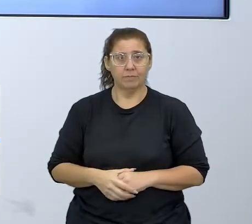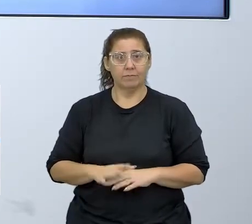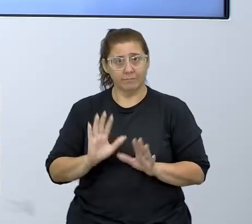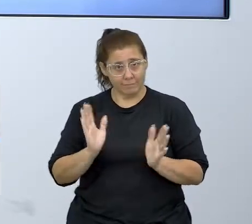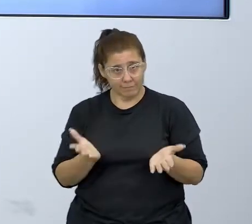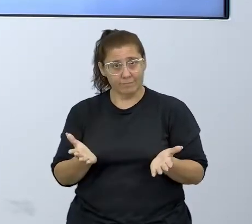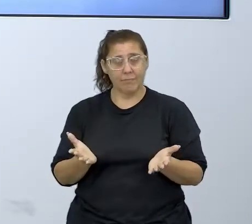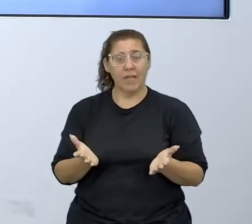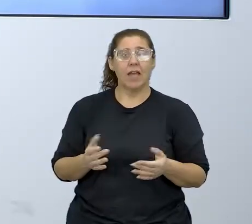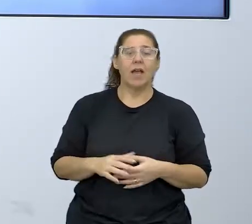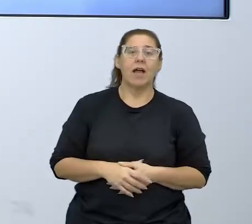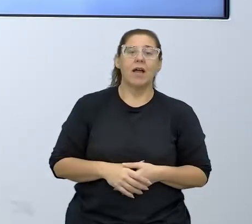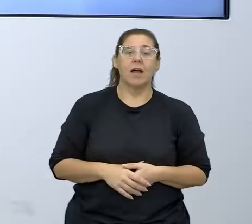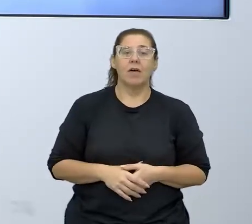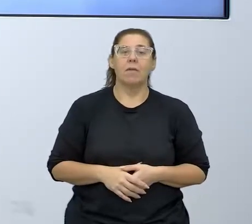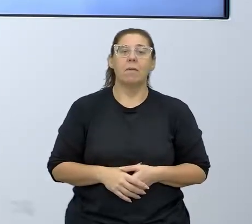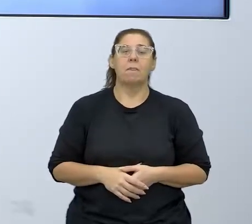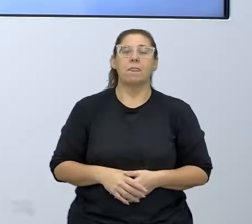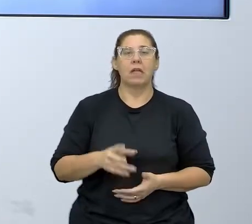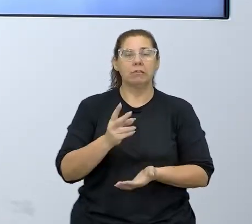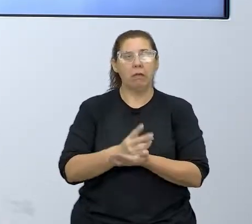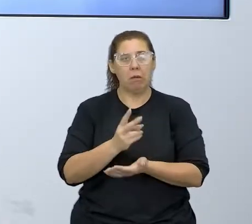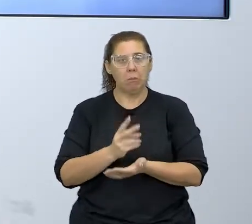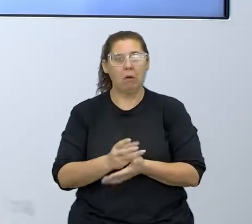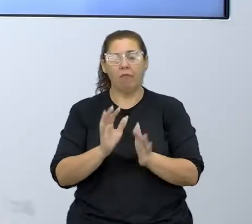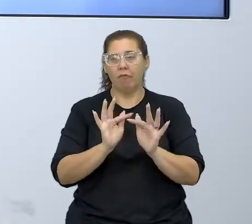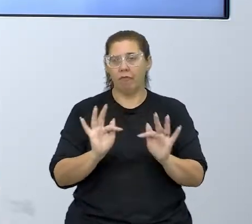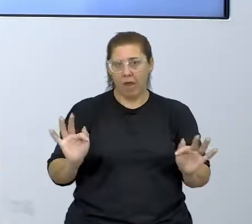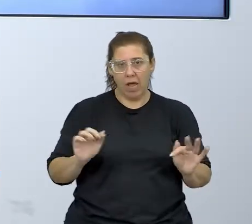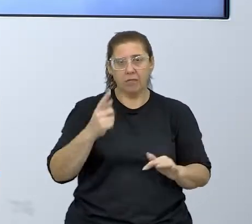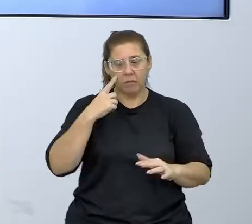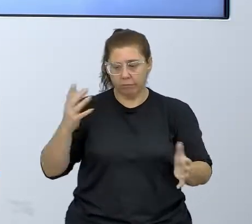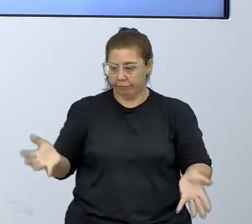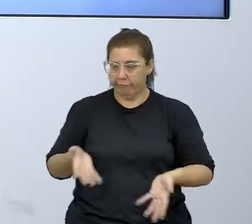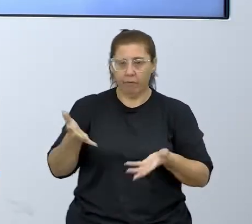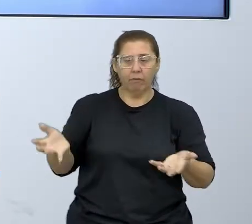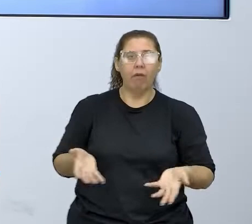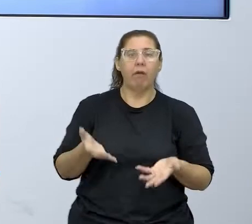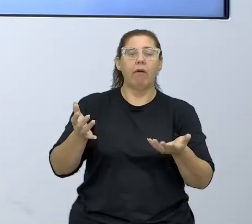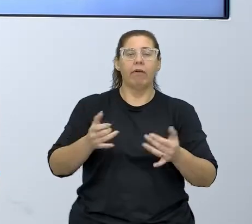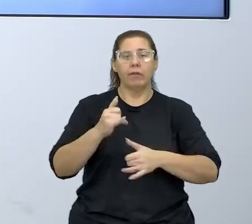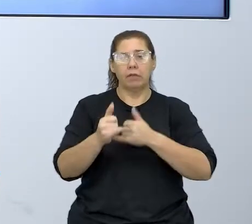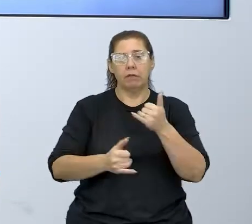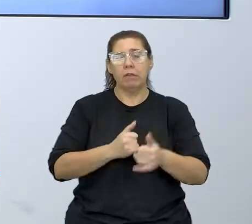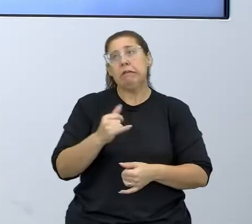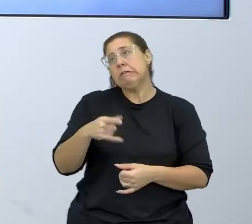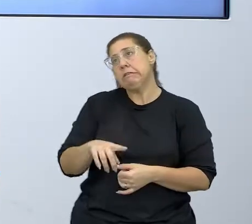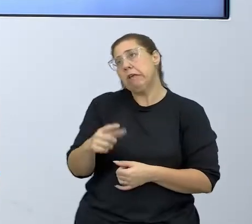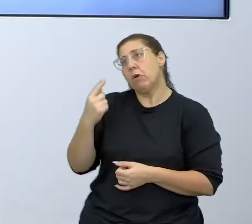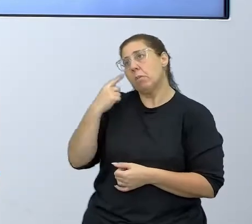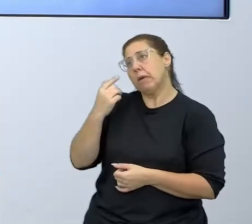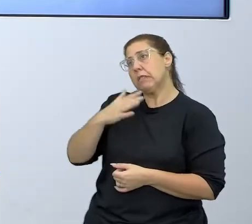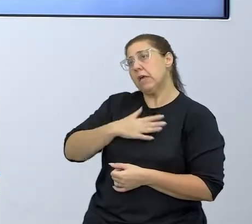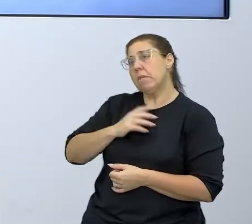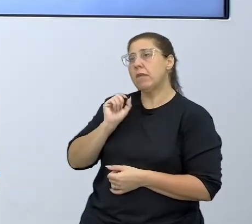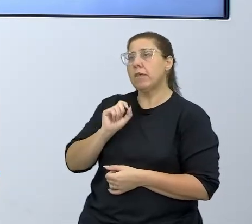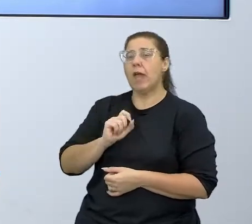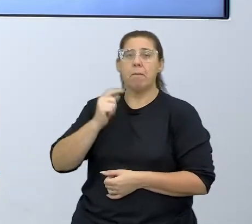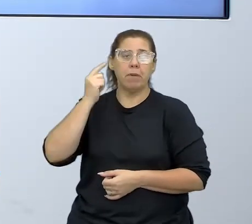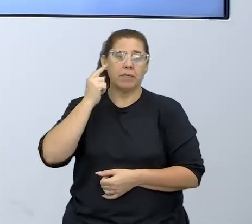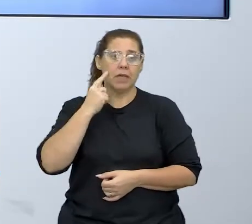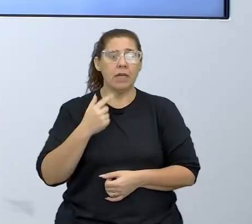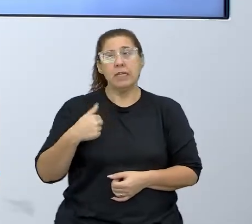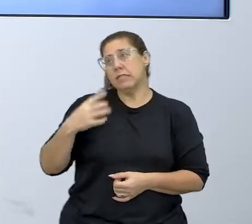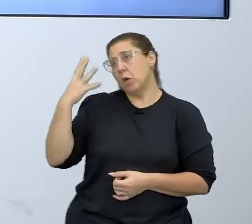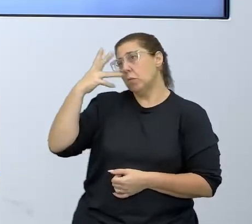Sabe? São todas aquelas frases motivacionais que a gente vê na internet. Se eu não pensar em mim, quem vai pensar? Se eu não me achar